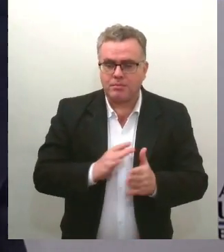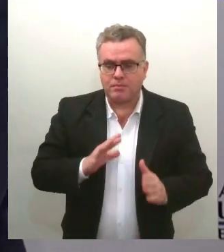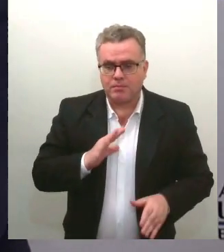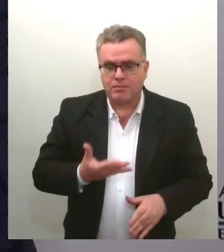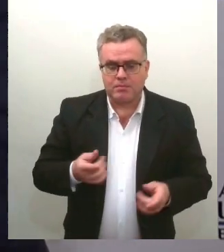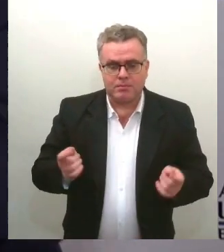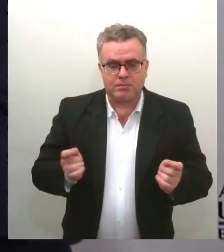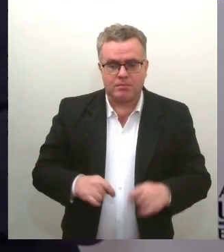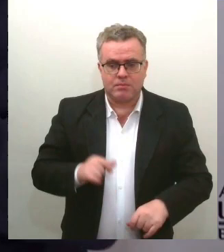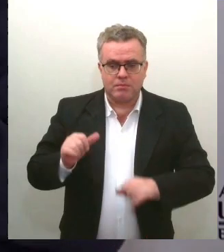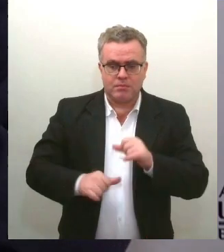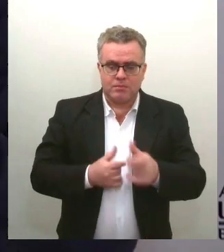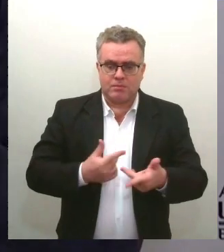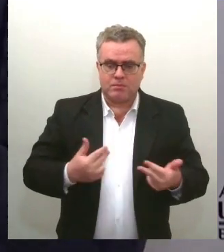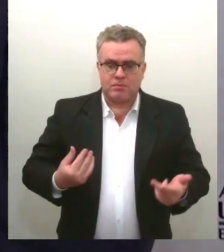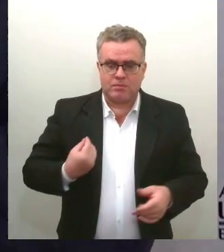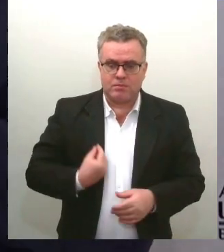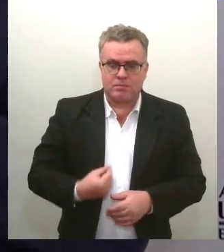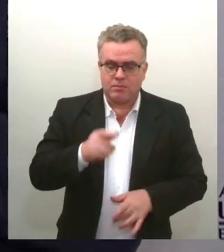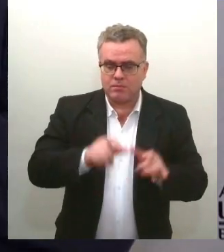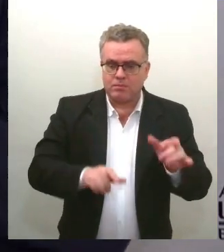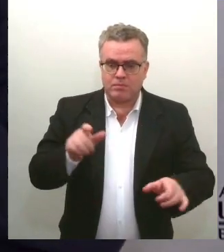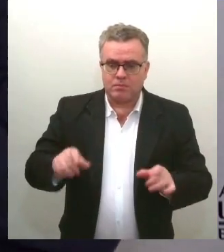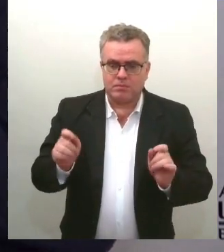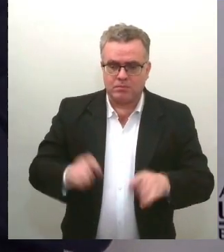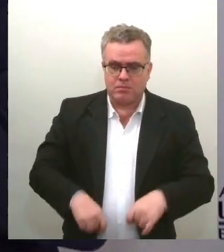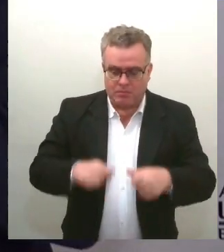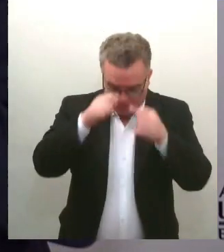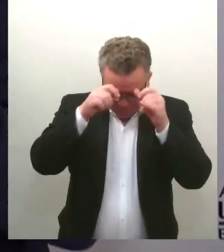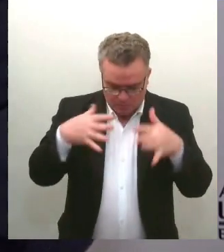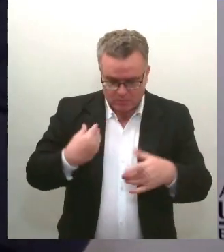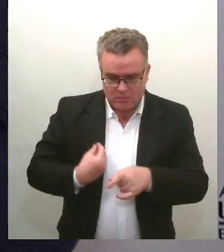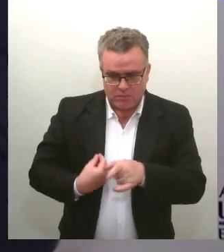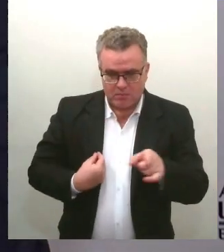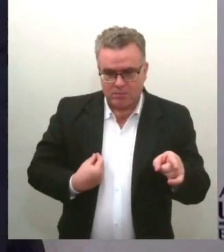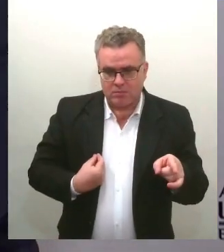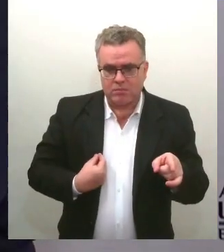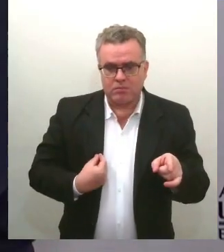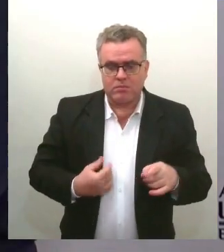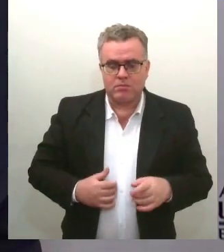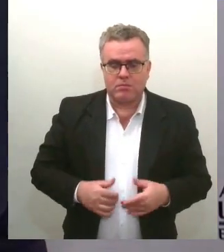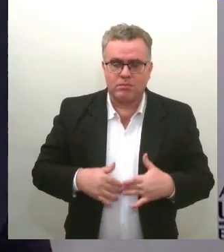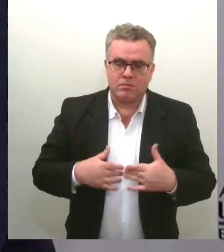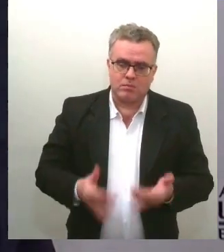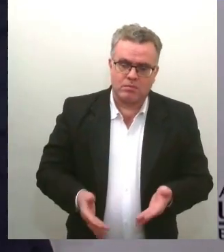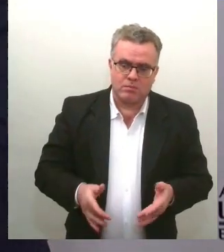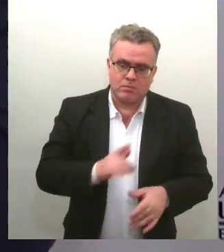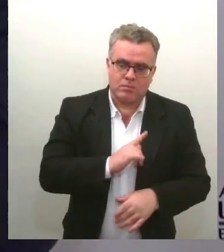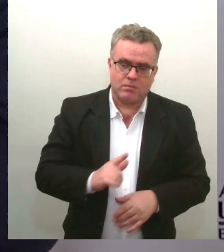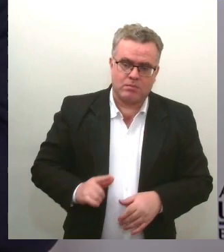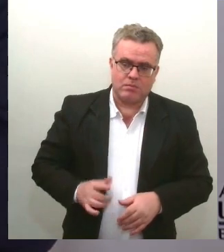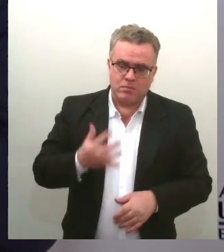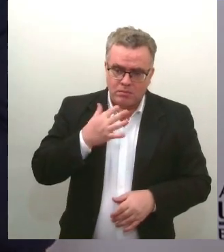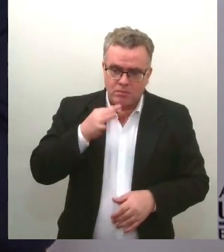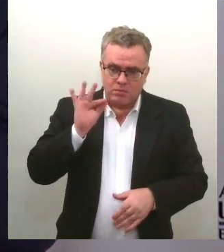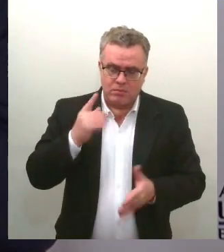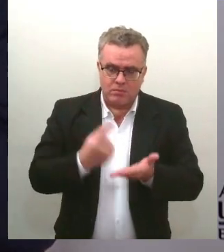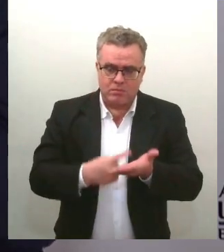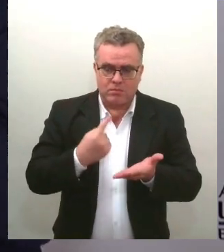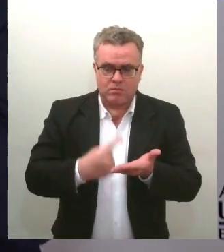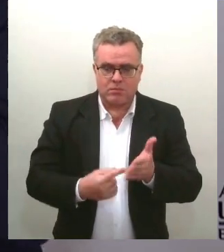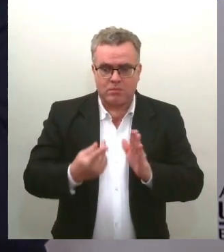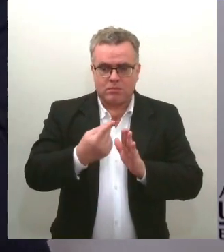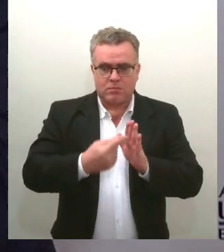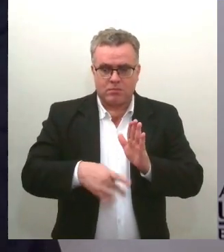possuem o autismo. A gente sabe que o governo do estado iniciou um protocolo para a utilização da cannabis com